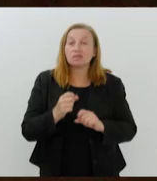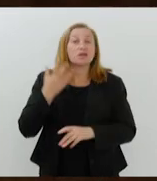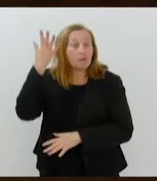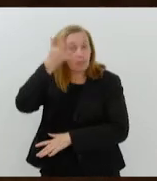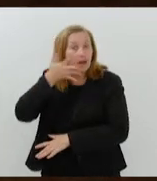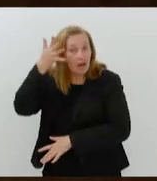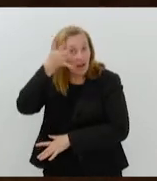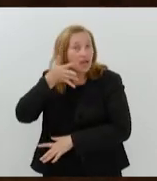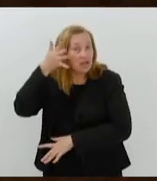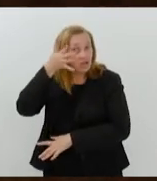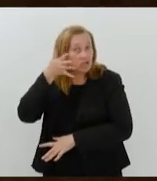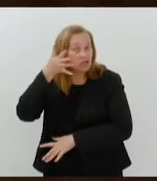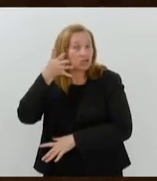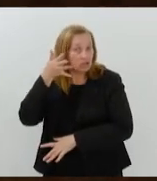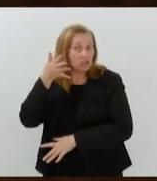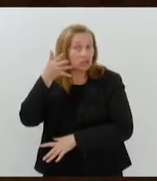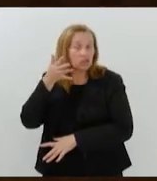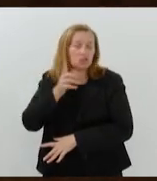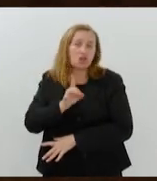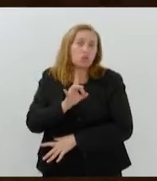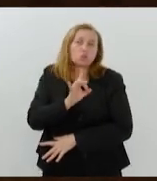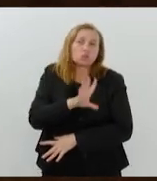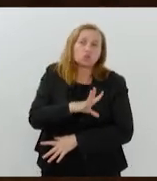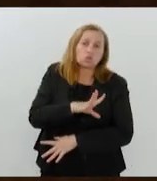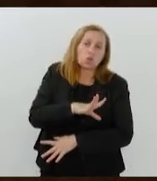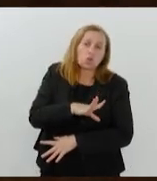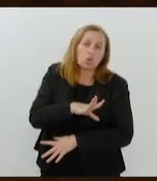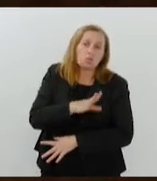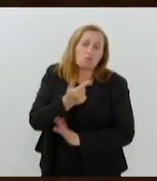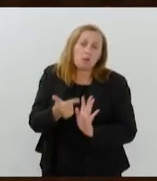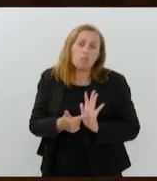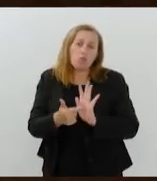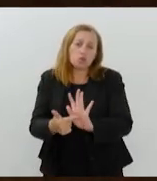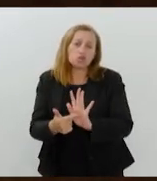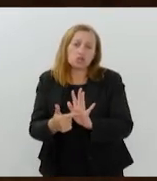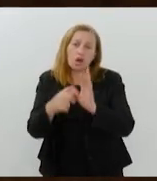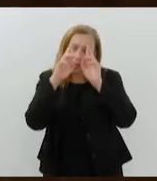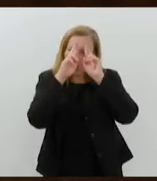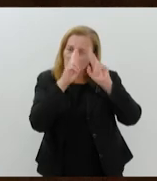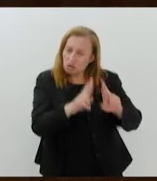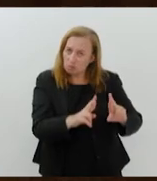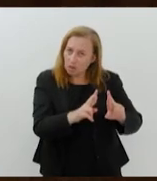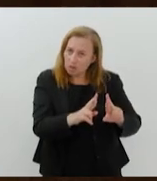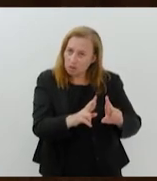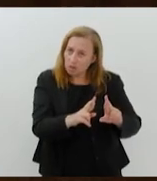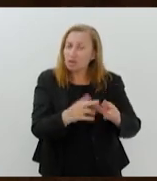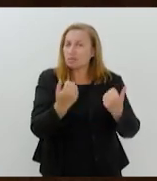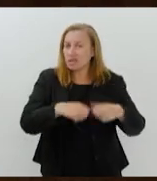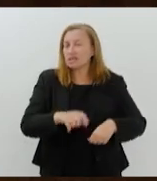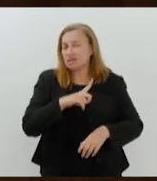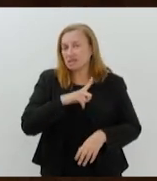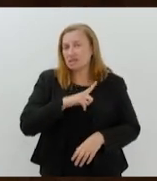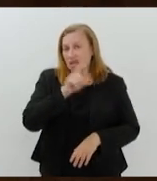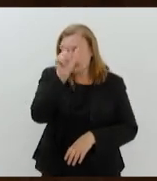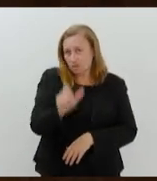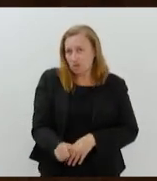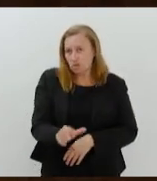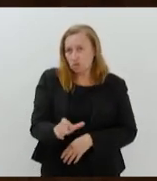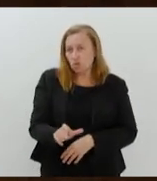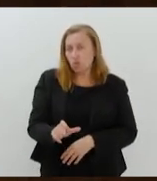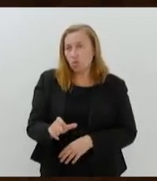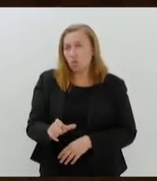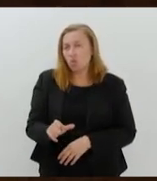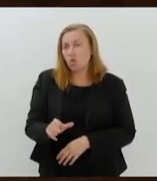palestras, não só para mostrar o respeito que tem que se ter à pessoa idosa,